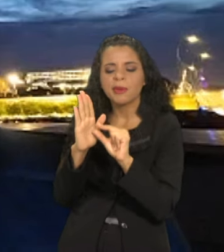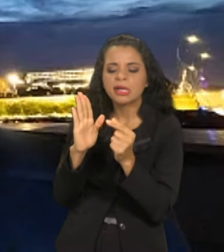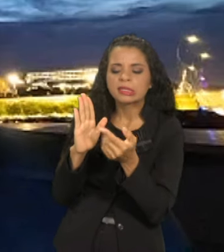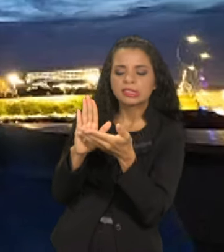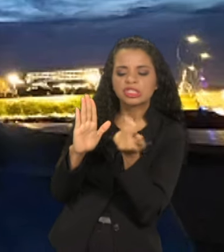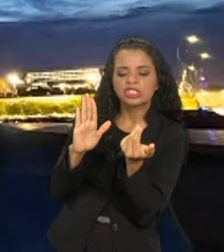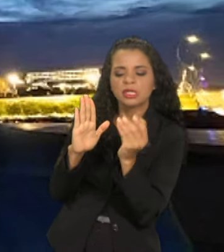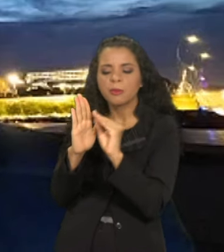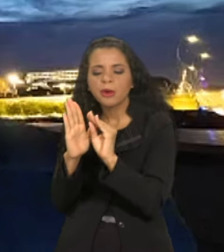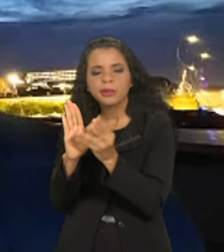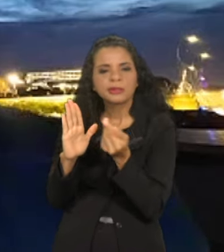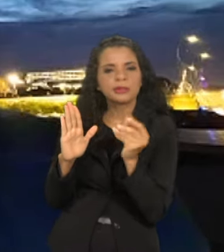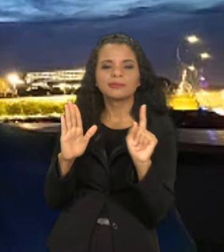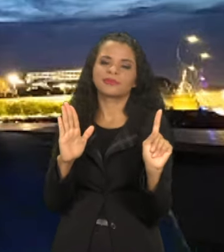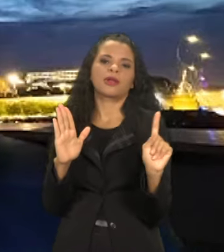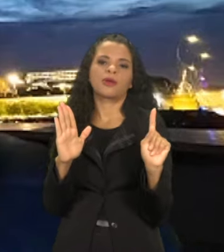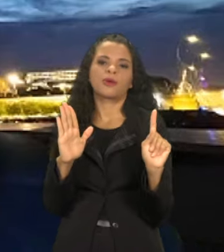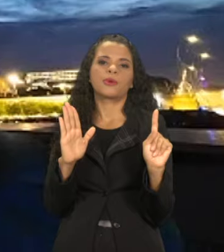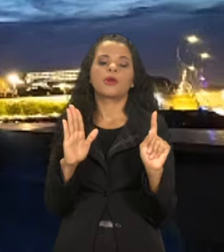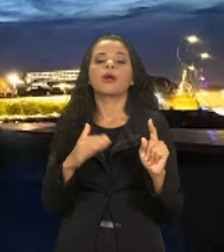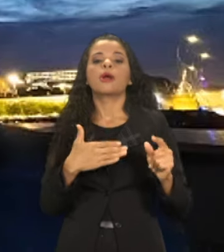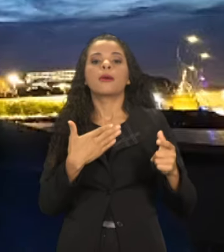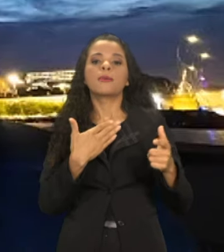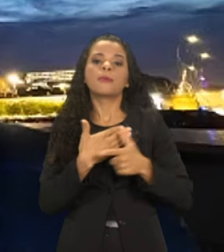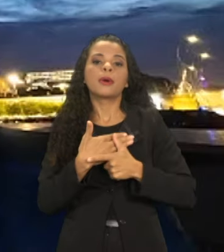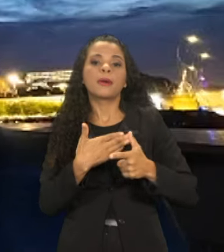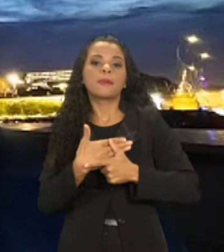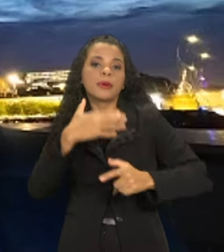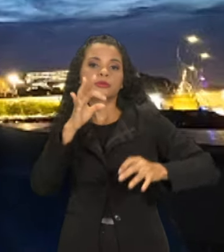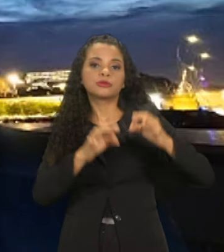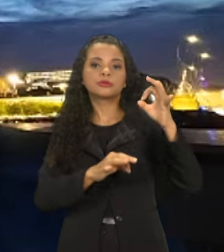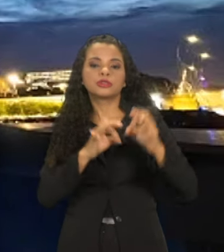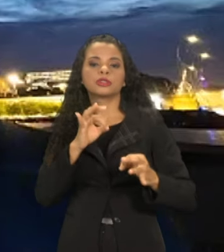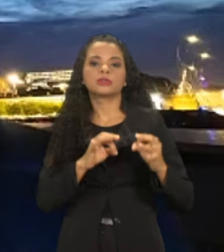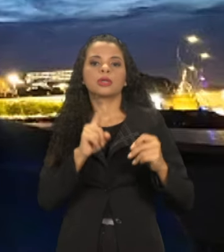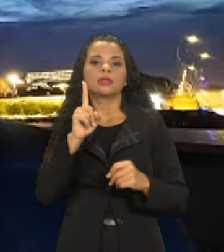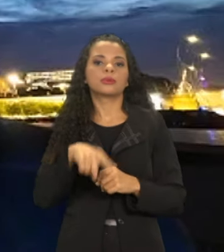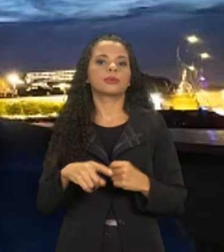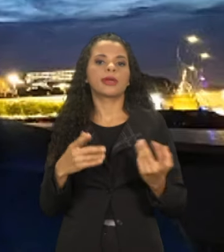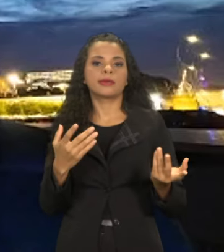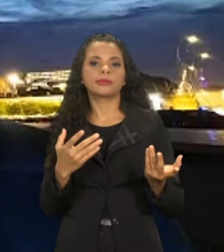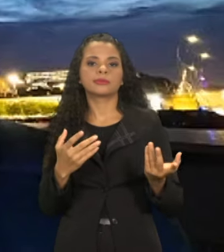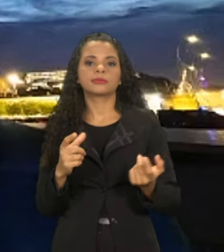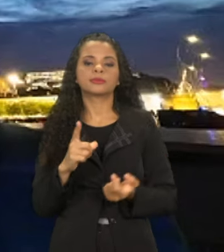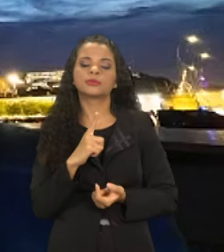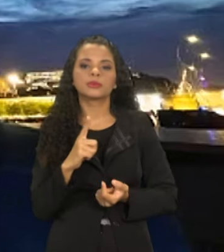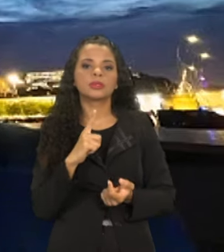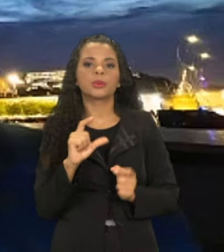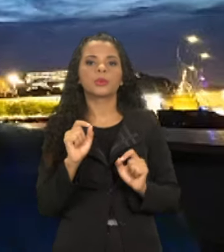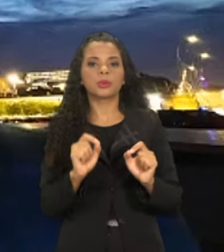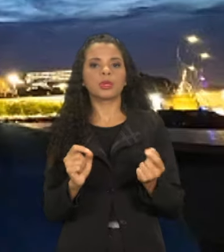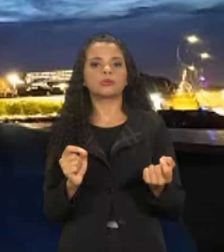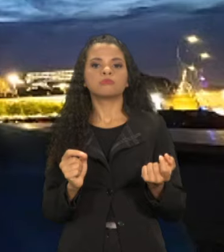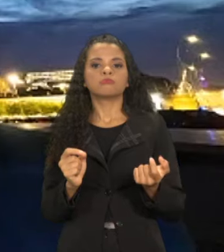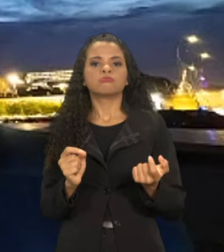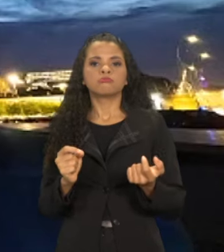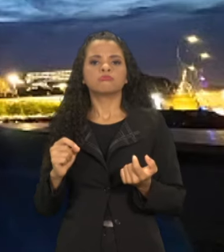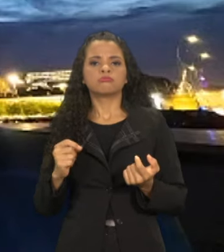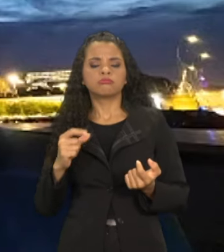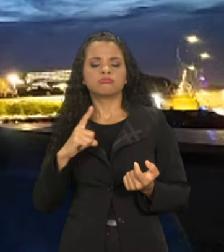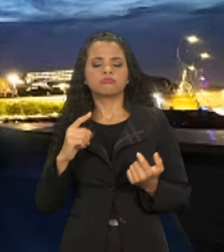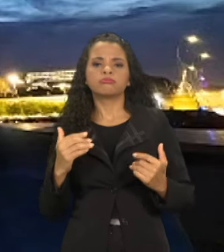do Judiciário, é o papel de um Judiciário imparcial, e que dá às partes, no âmbito da autonomia das suas